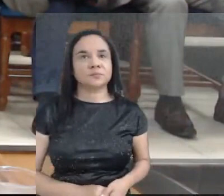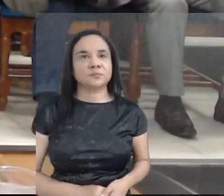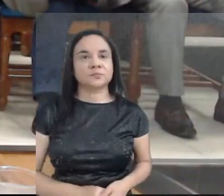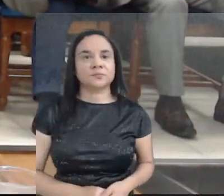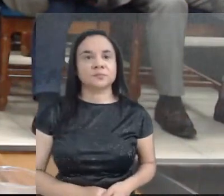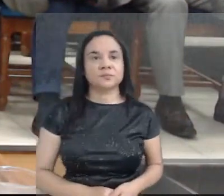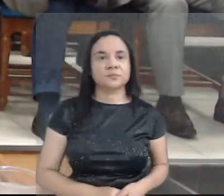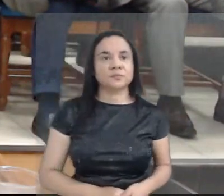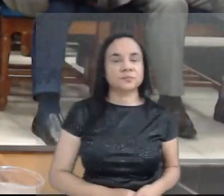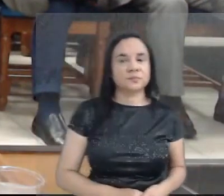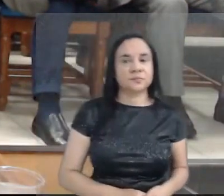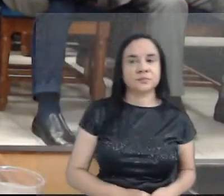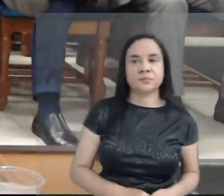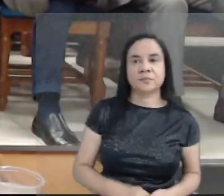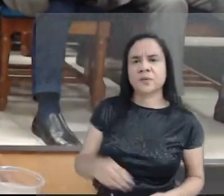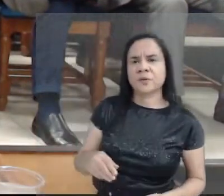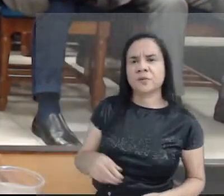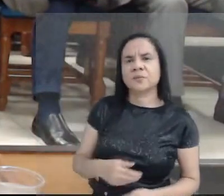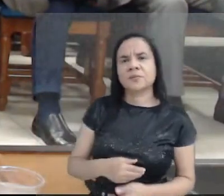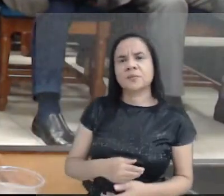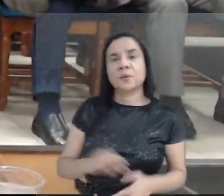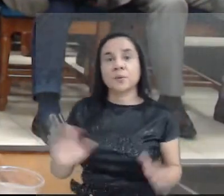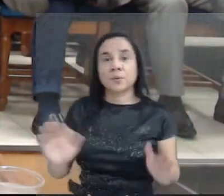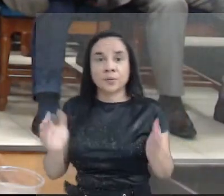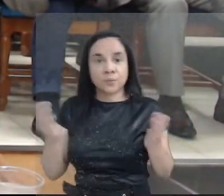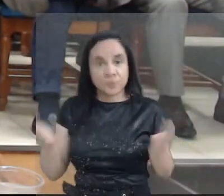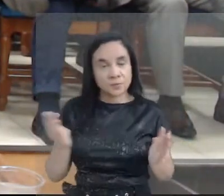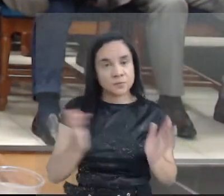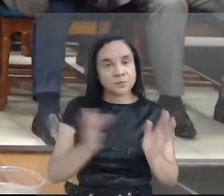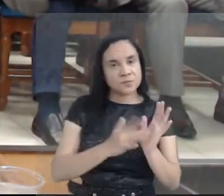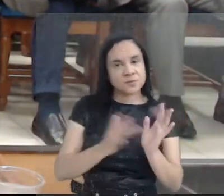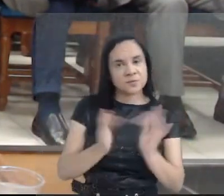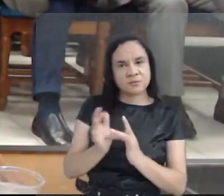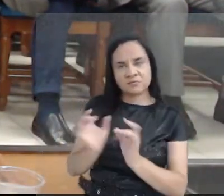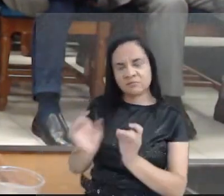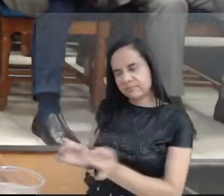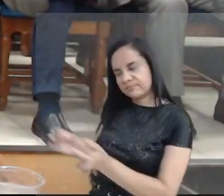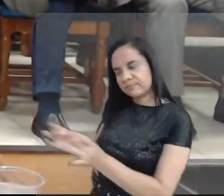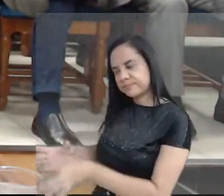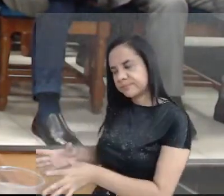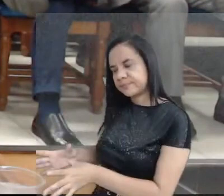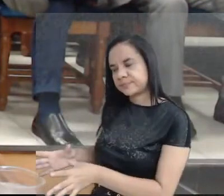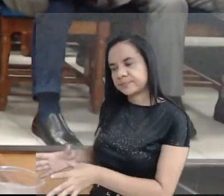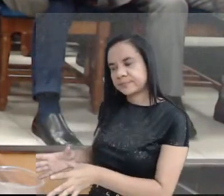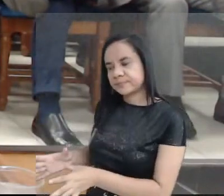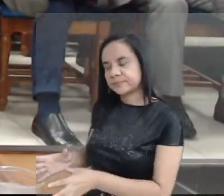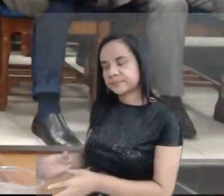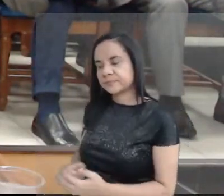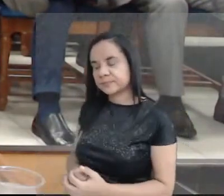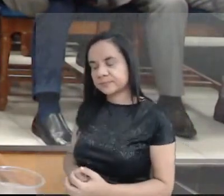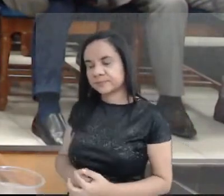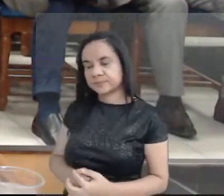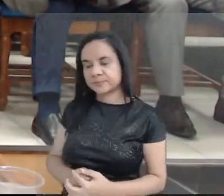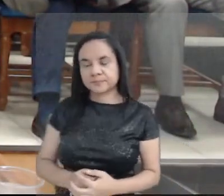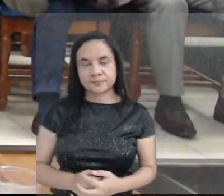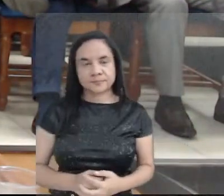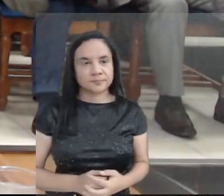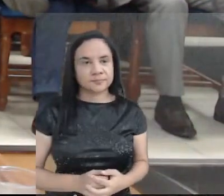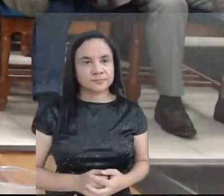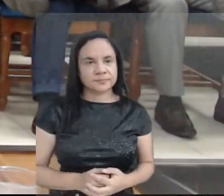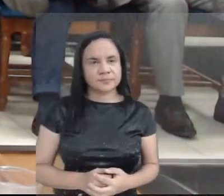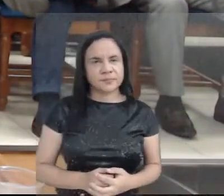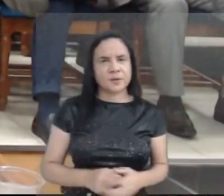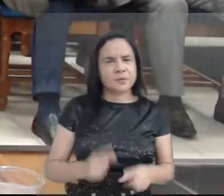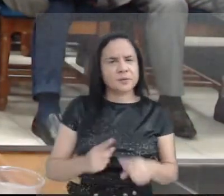Os irmãos são de convir que quando Jesus foi rejeitado, ele mesmo, pelo contexto